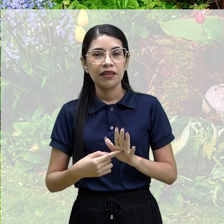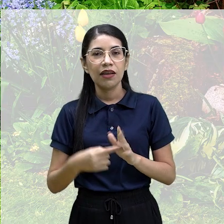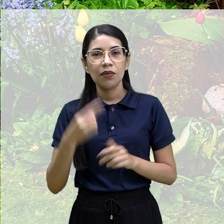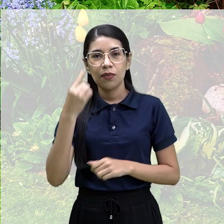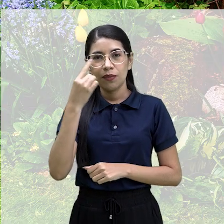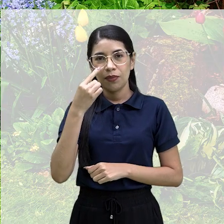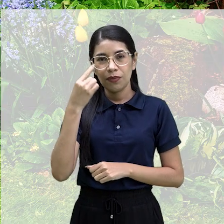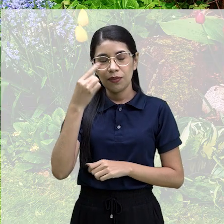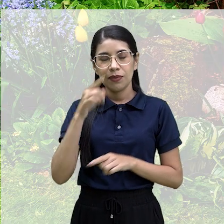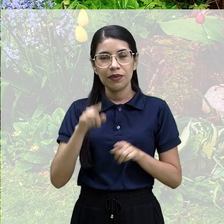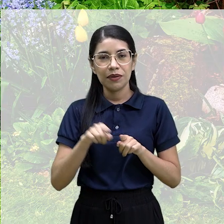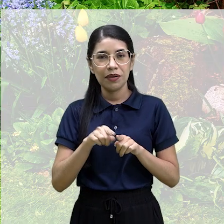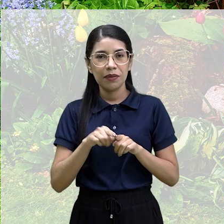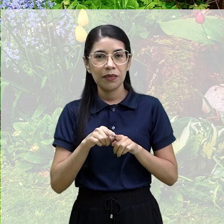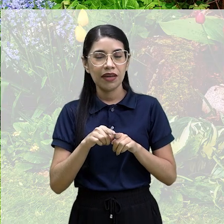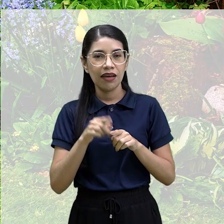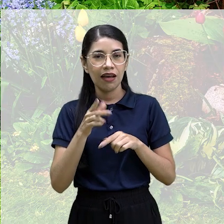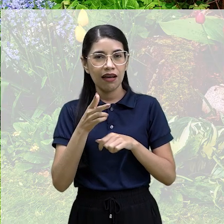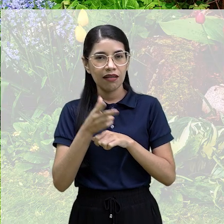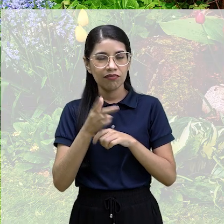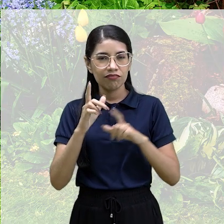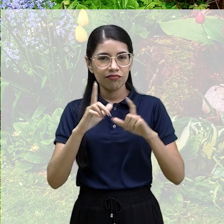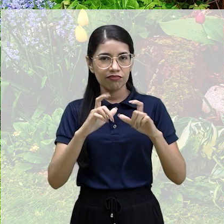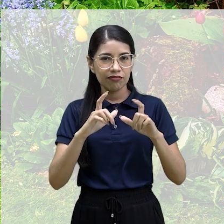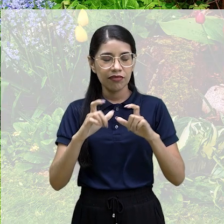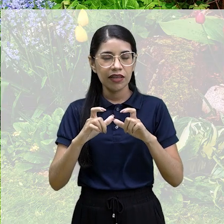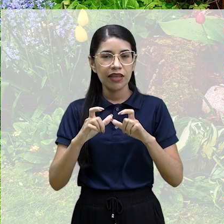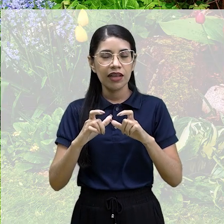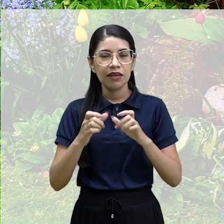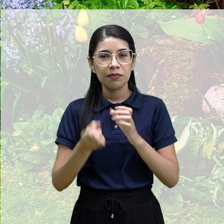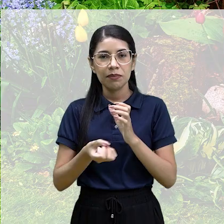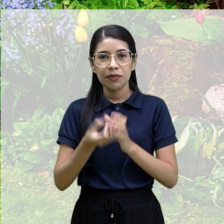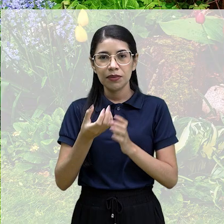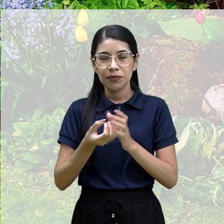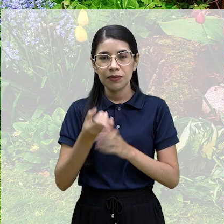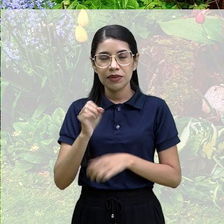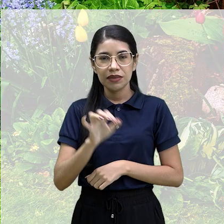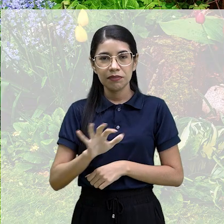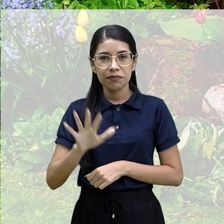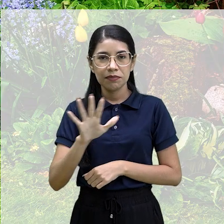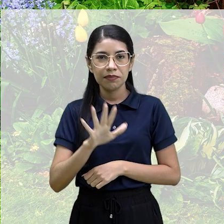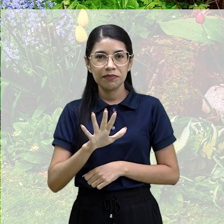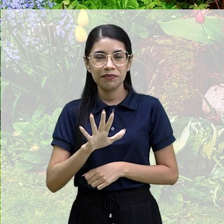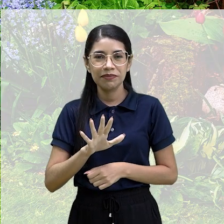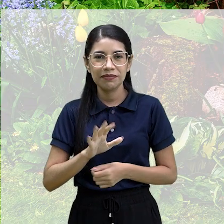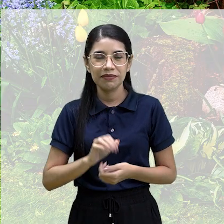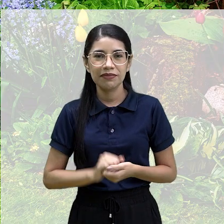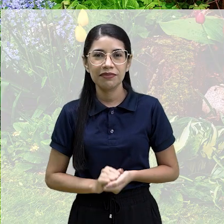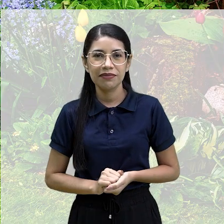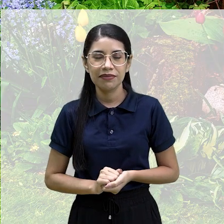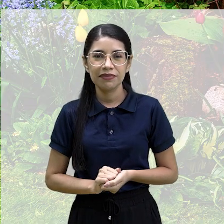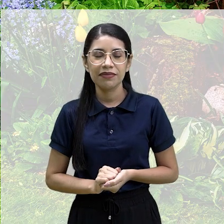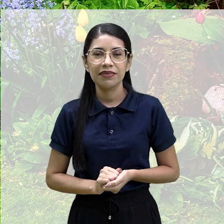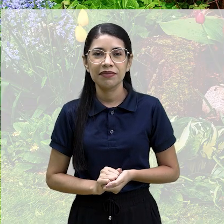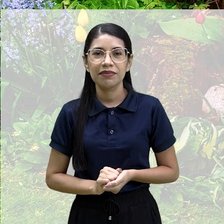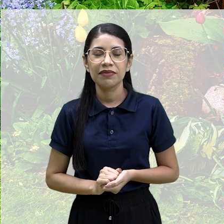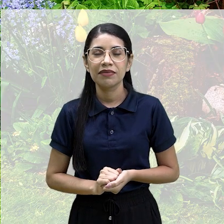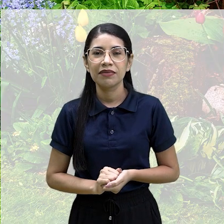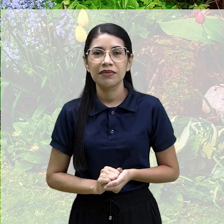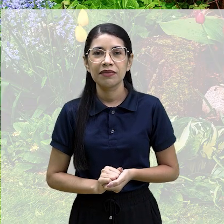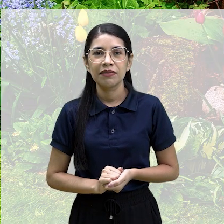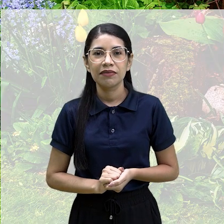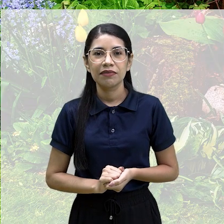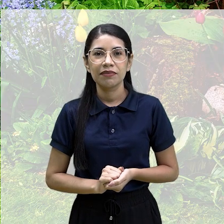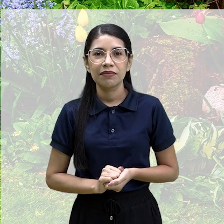nós temos aí esses sistemas que formam imagens. E falar desses sistemas que envolvem